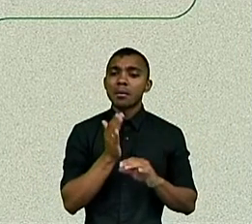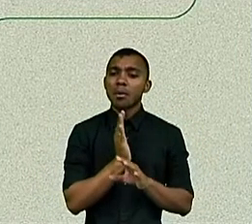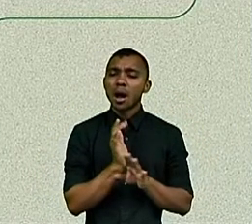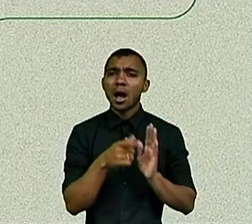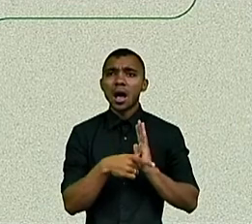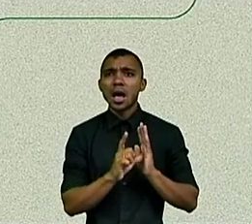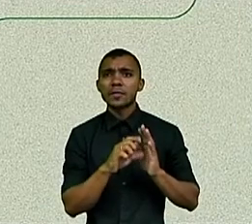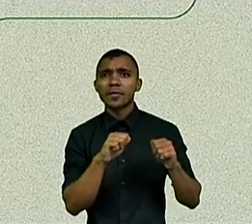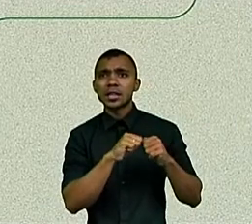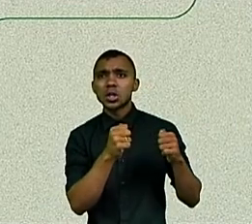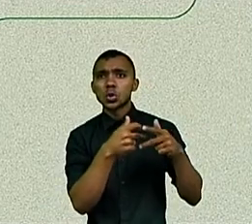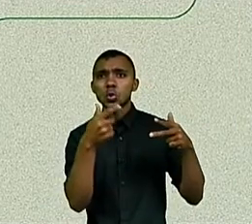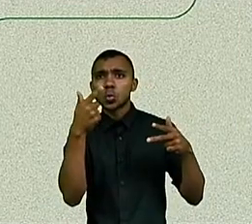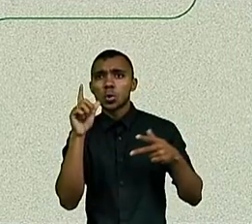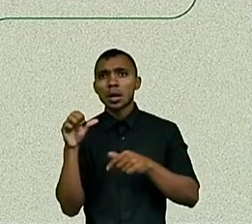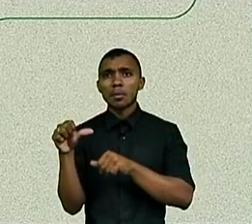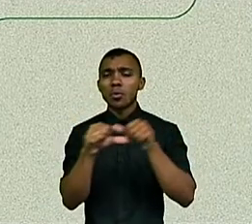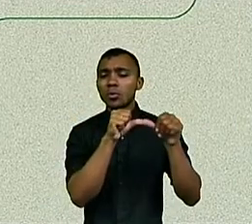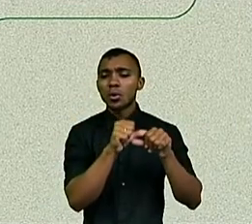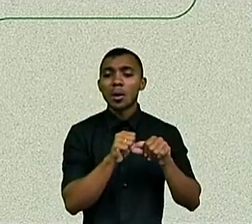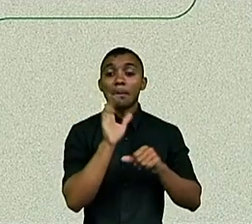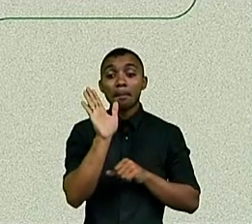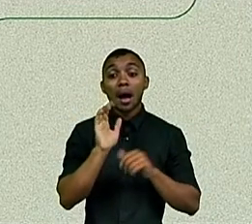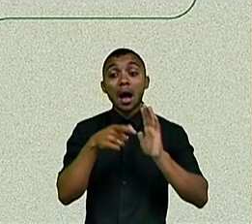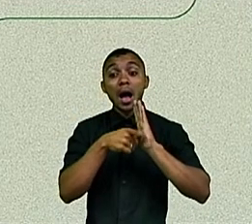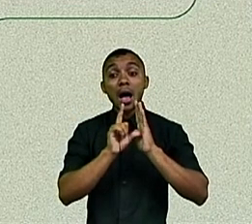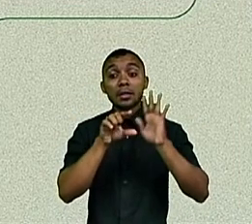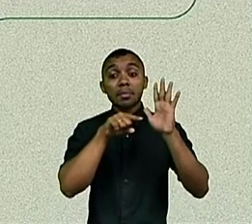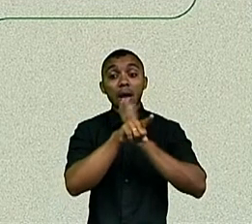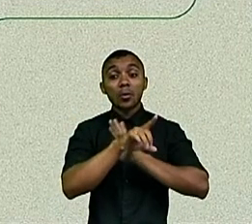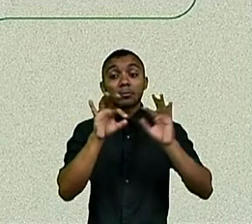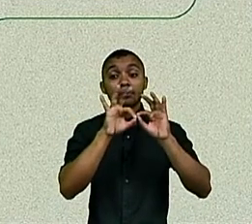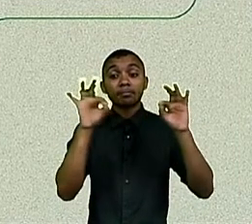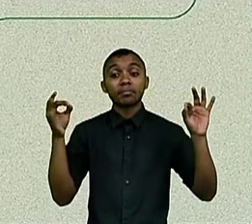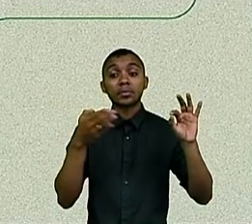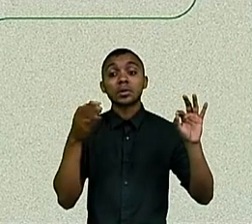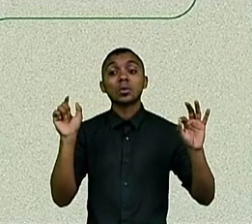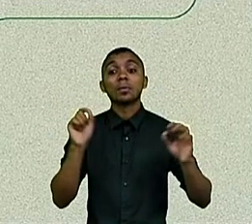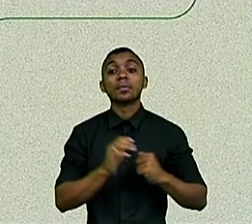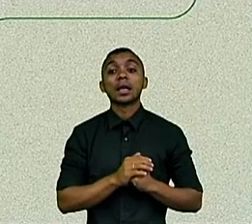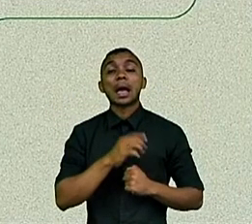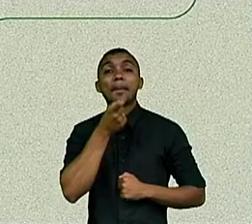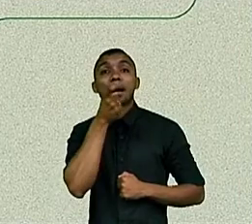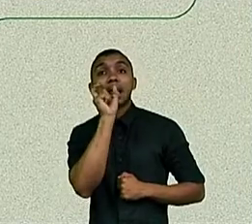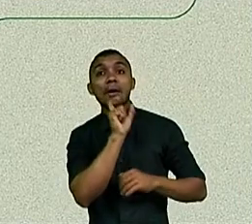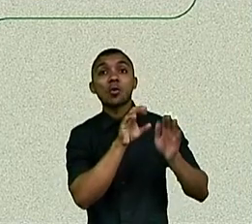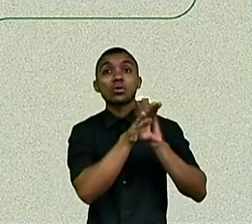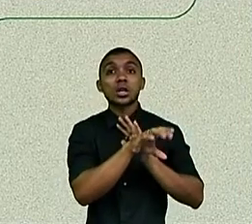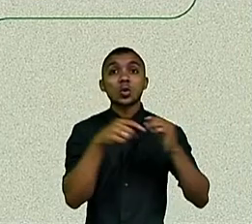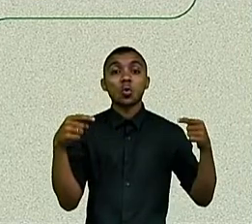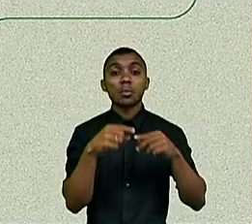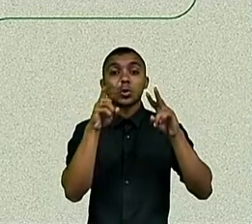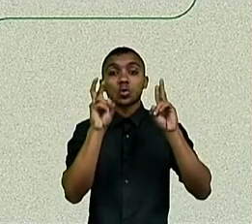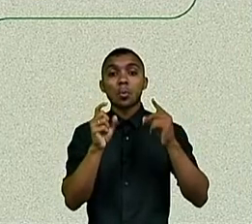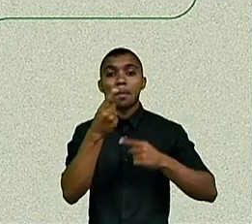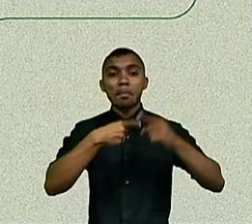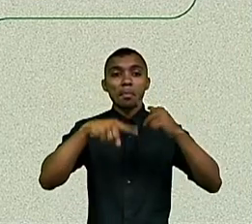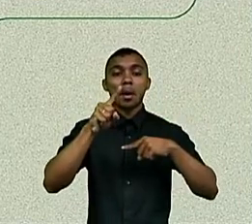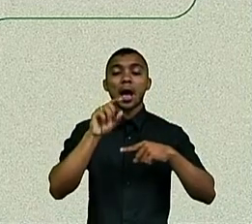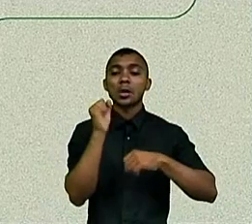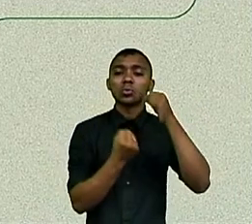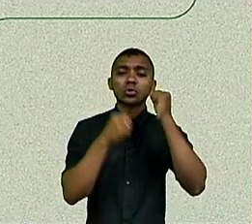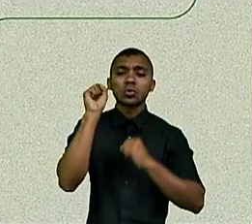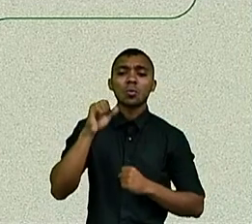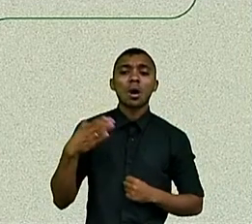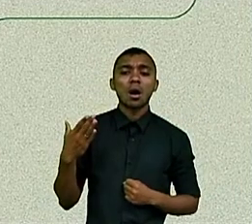não dá para fazer essa a questão pede o Qual o conceito se relaciona À Revolução Industrial a Revolução Francesa não dá